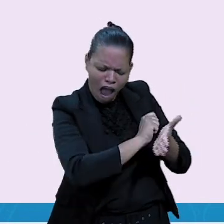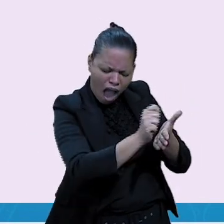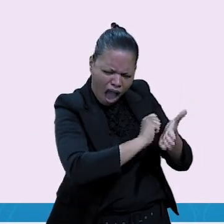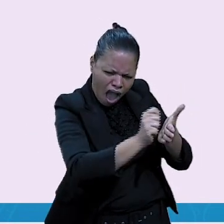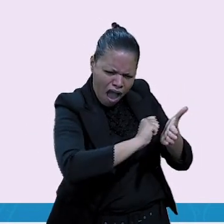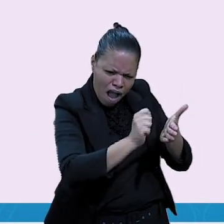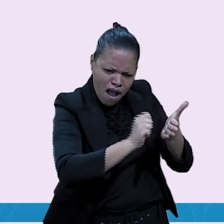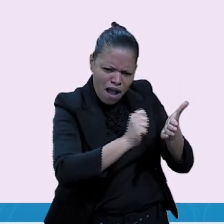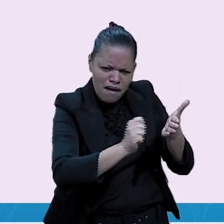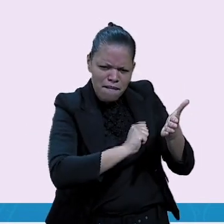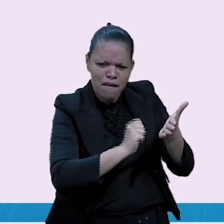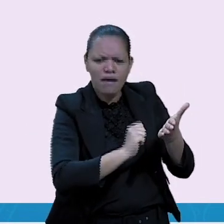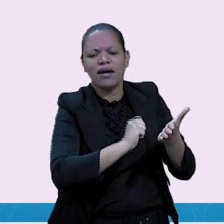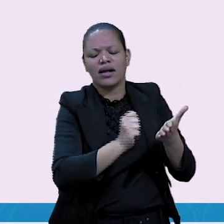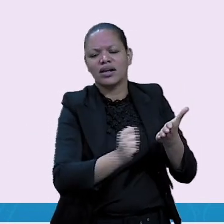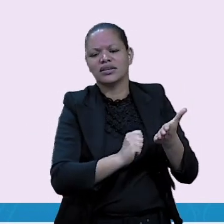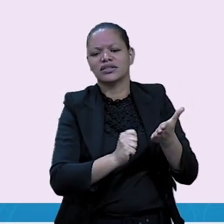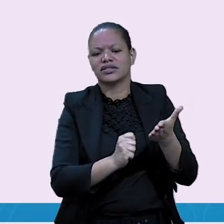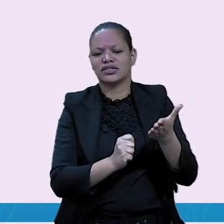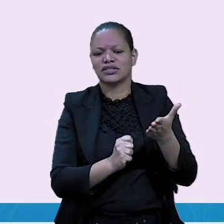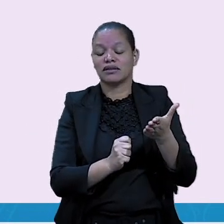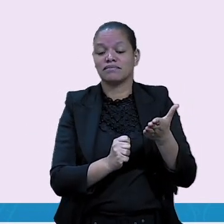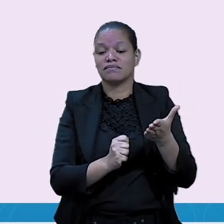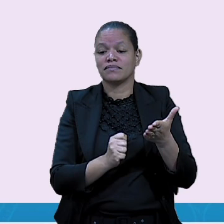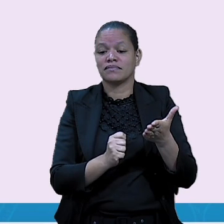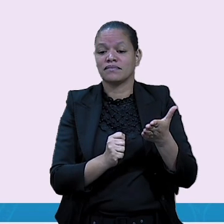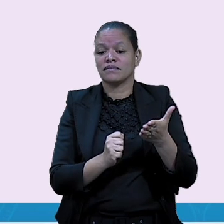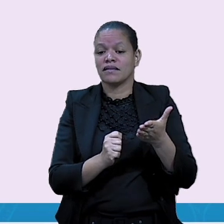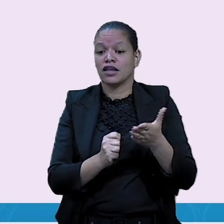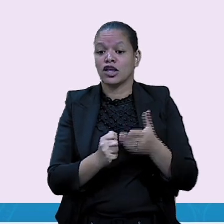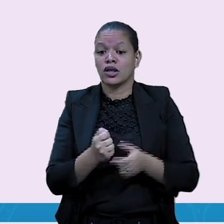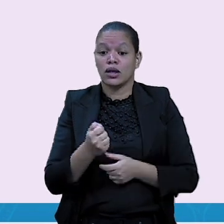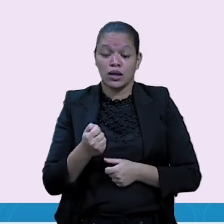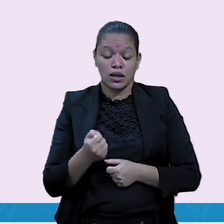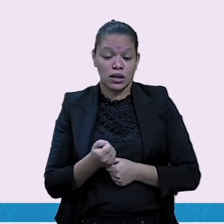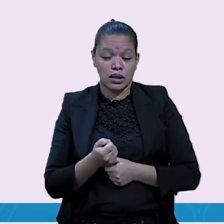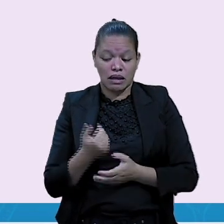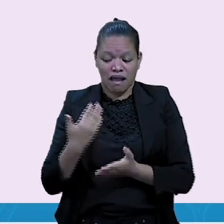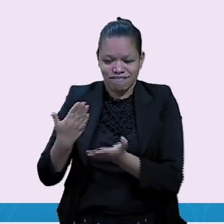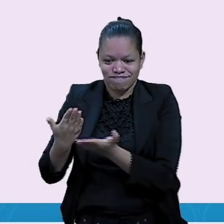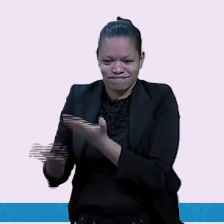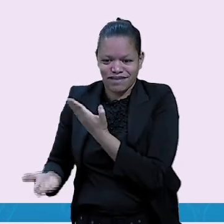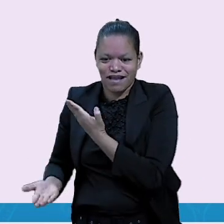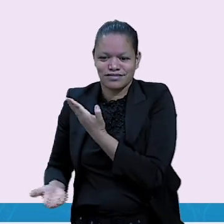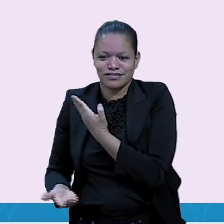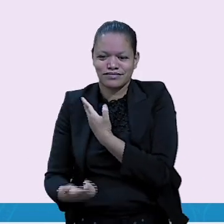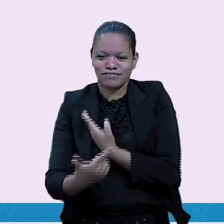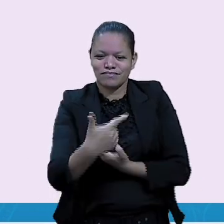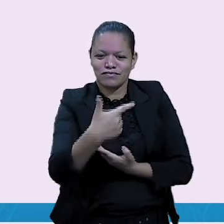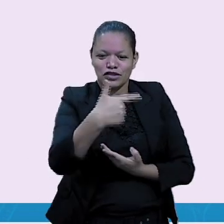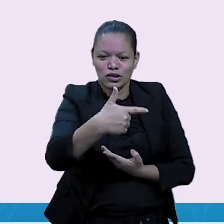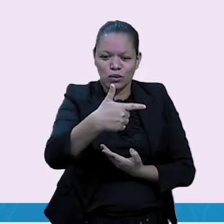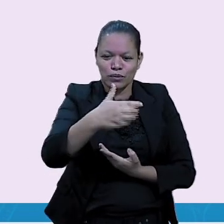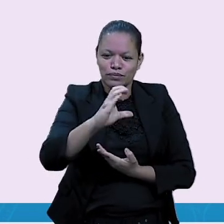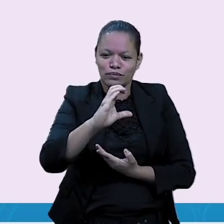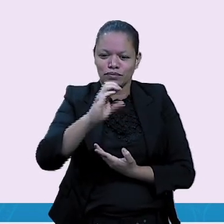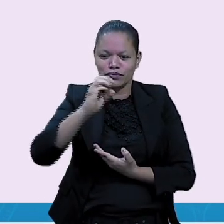né, da régua, perdão, que a borracha ela tem 5 centímetros. Então, vamos colocar aqui, ela tem